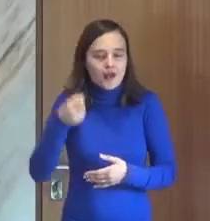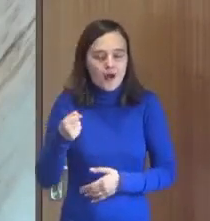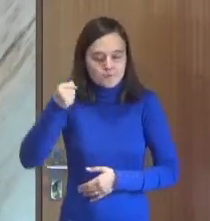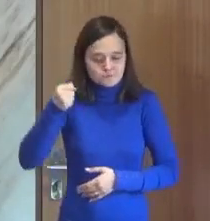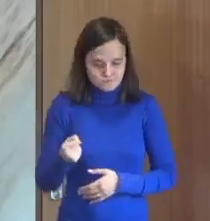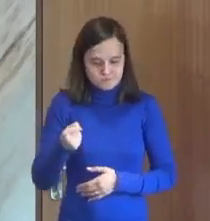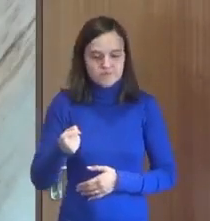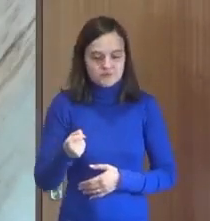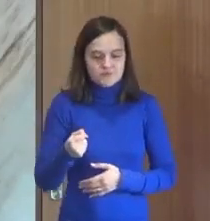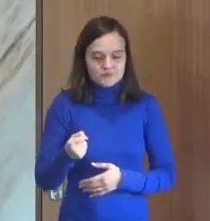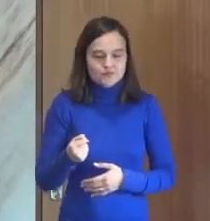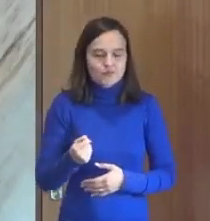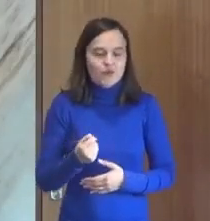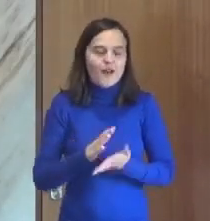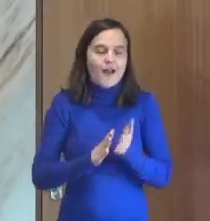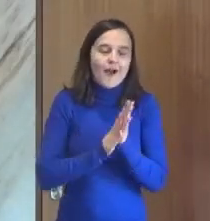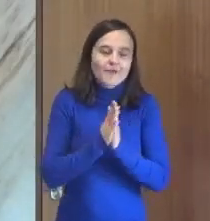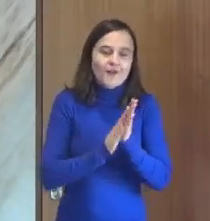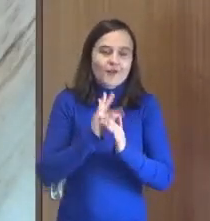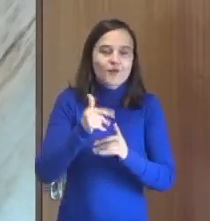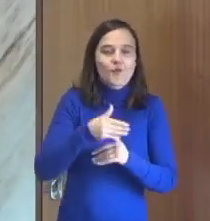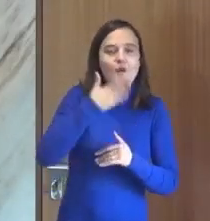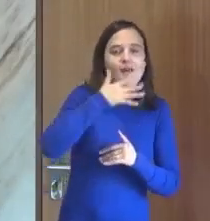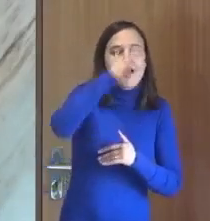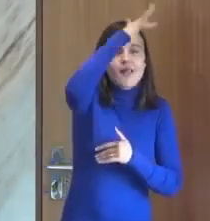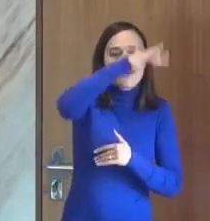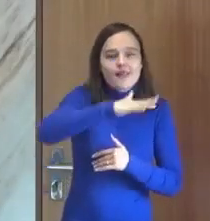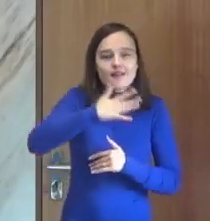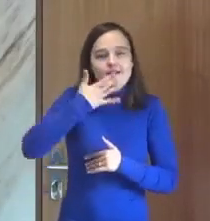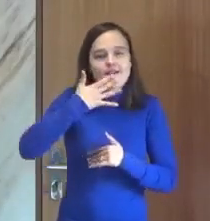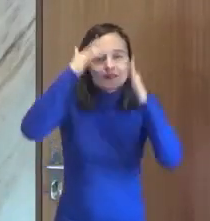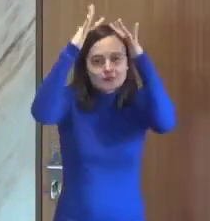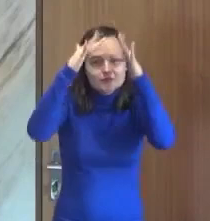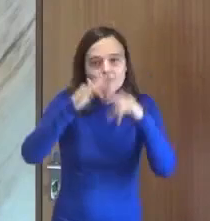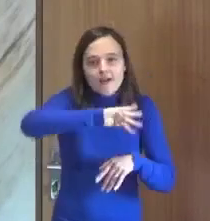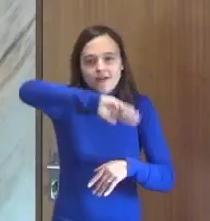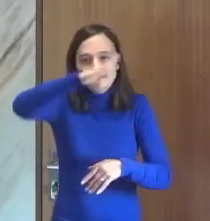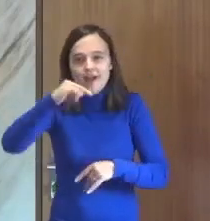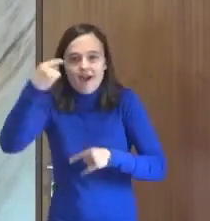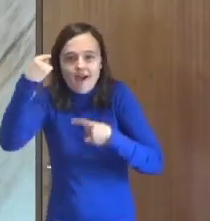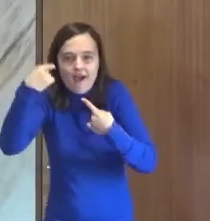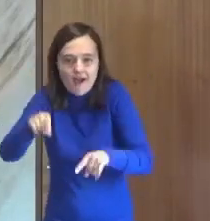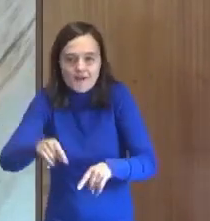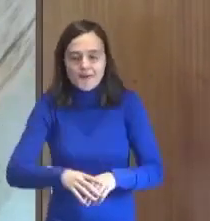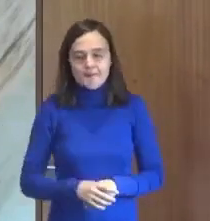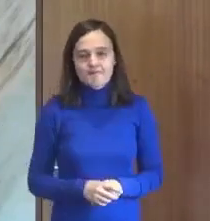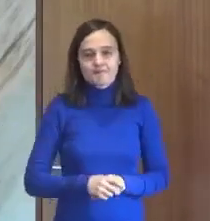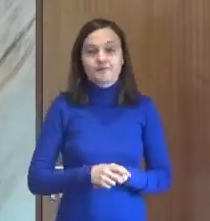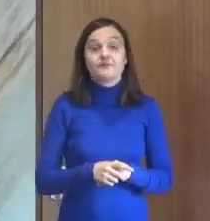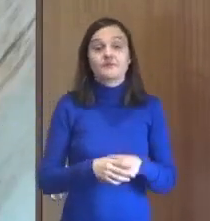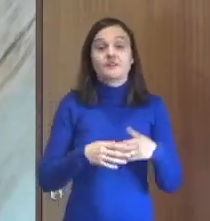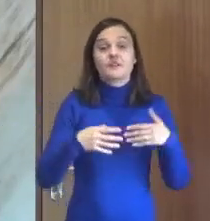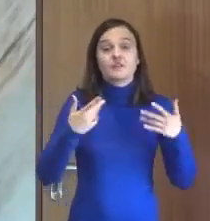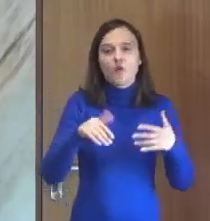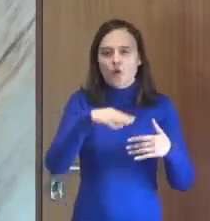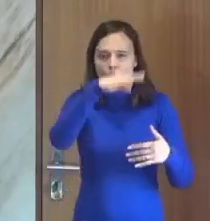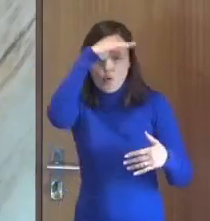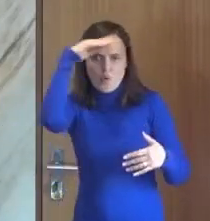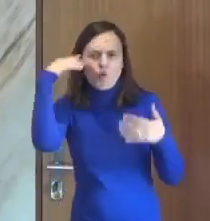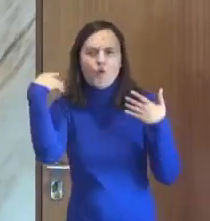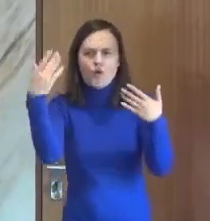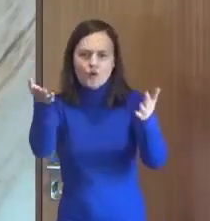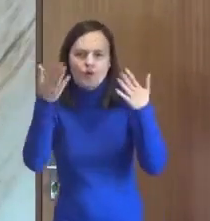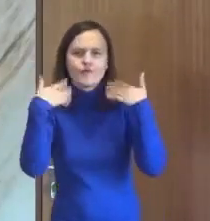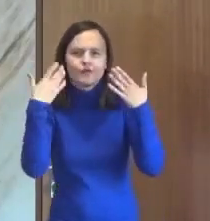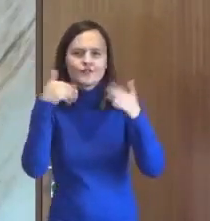enquanto está nevada a serra, a que te torna com os teus gados, entornando o verão,